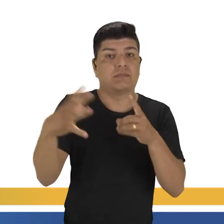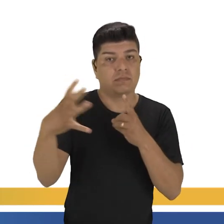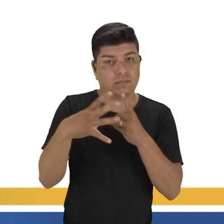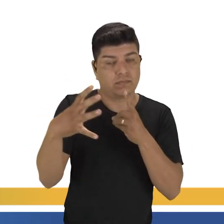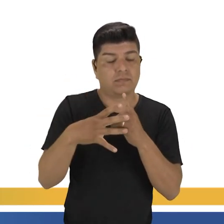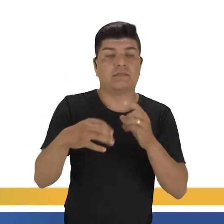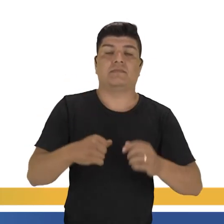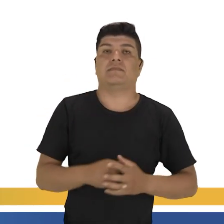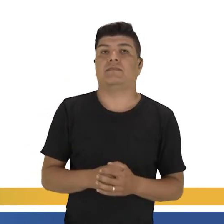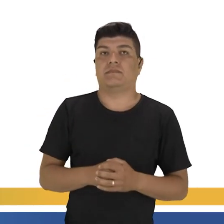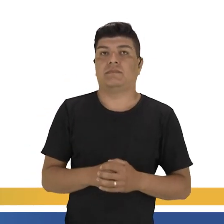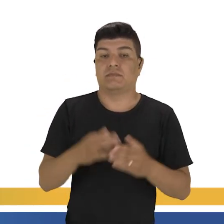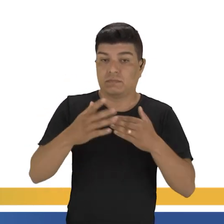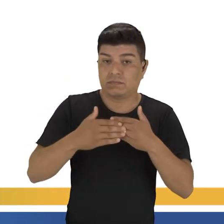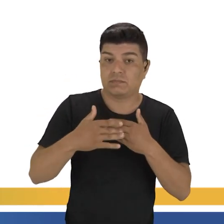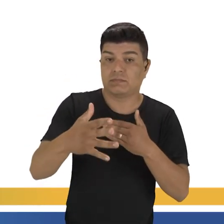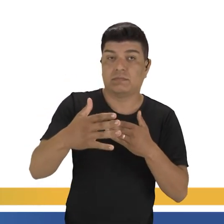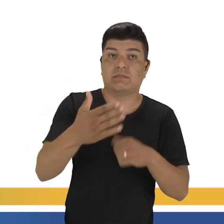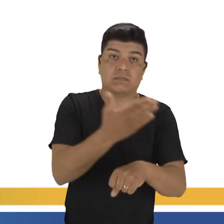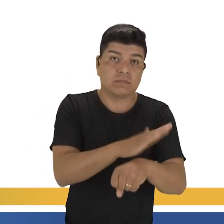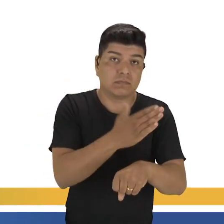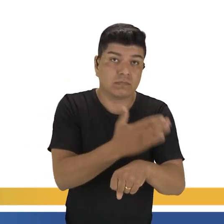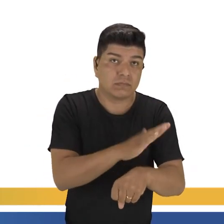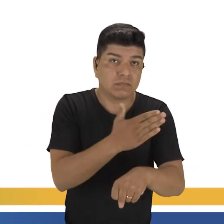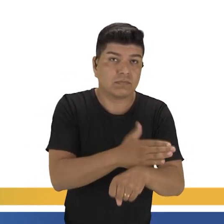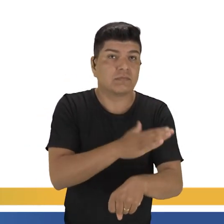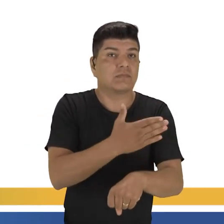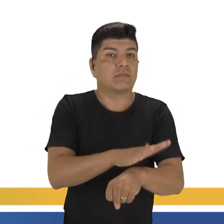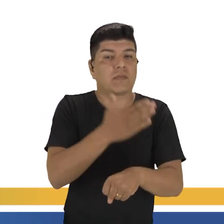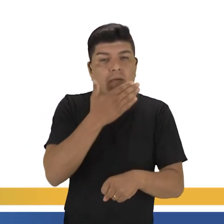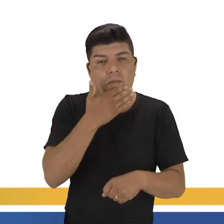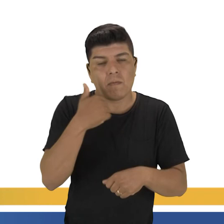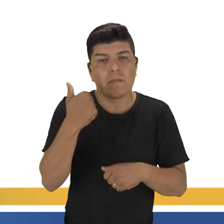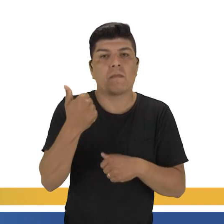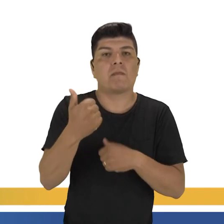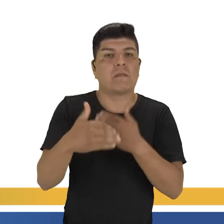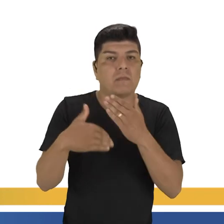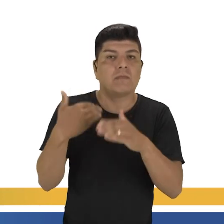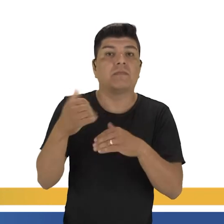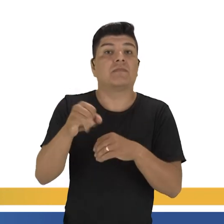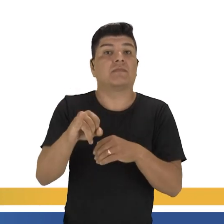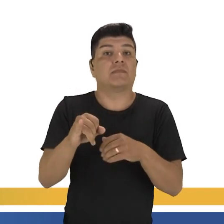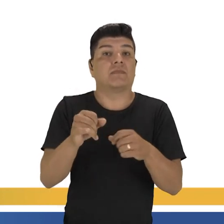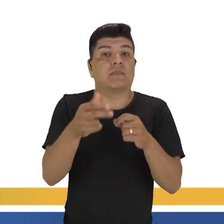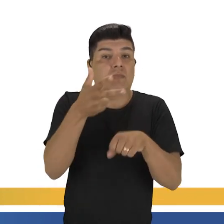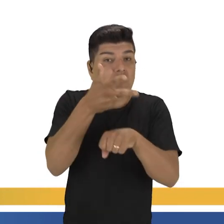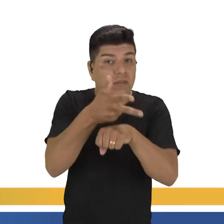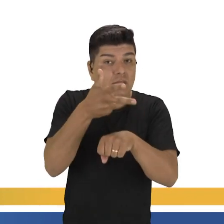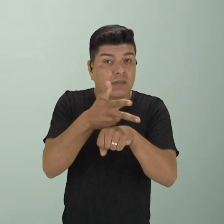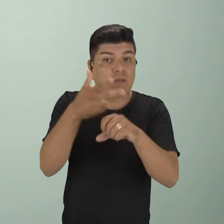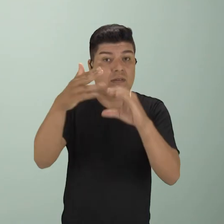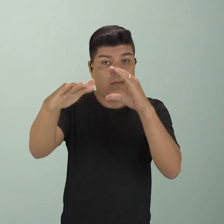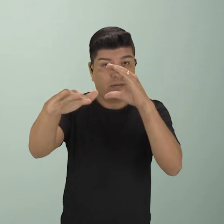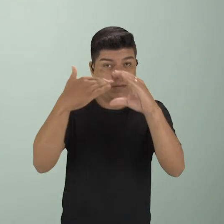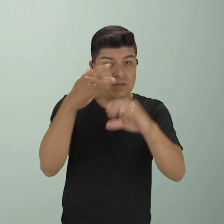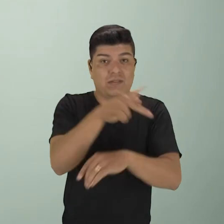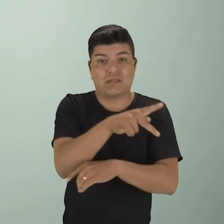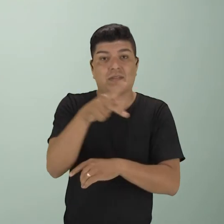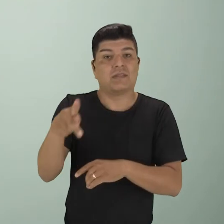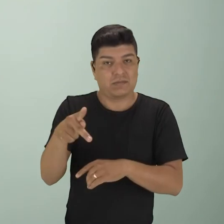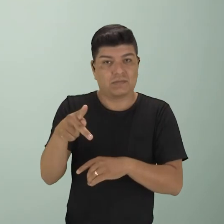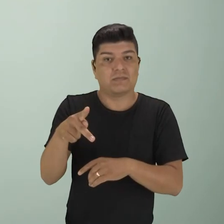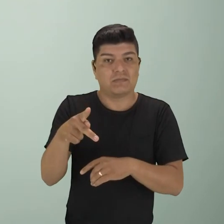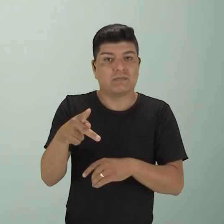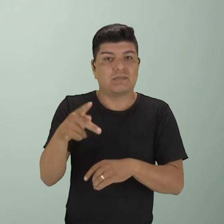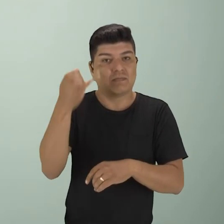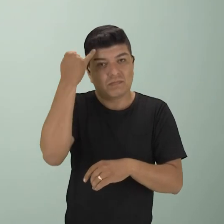fluência. A partir dos ensaios, você pode ir praticando, melhorando, se possível, grave e mande para o seu professor e